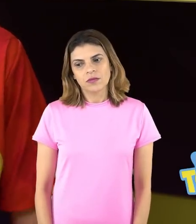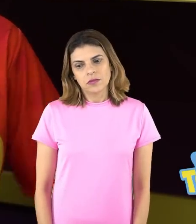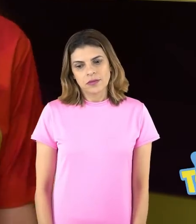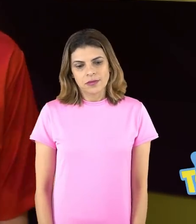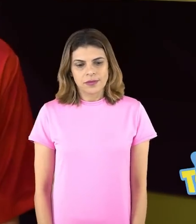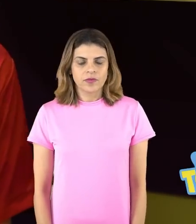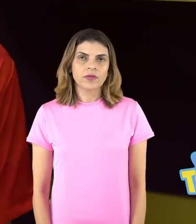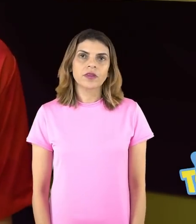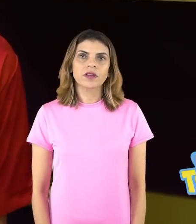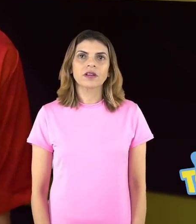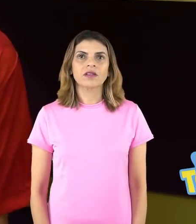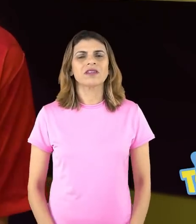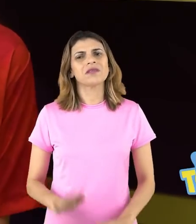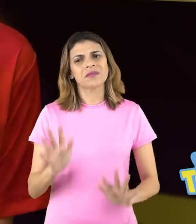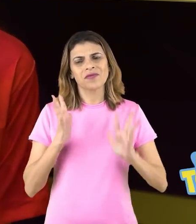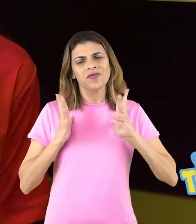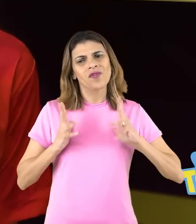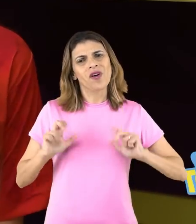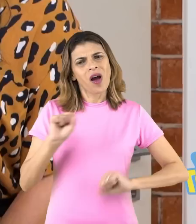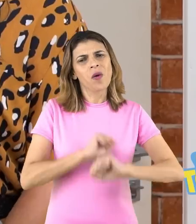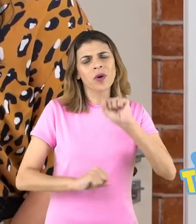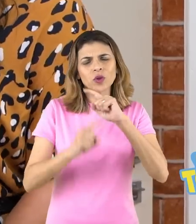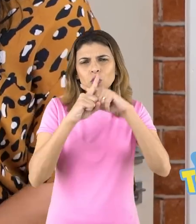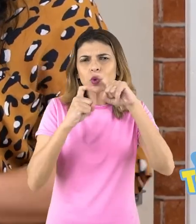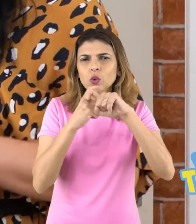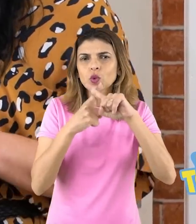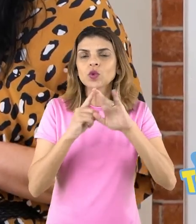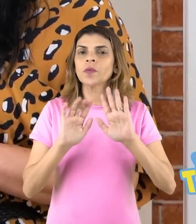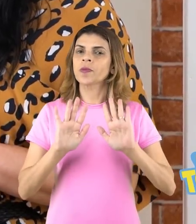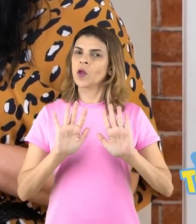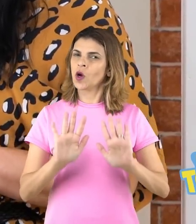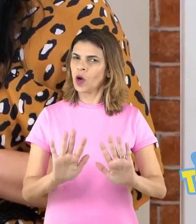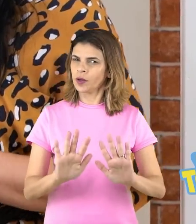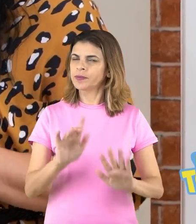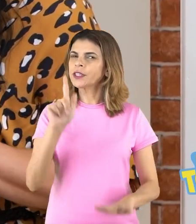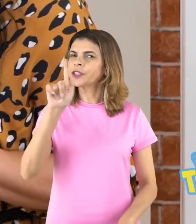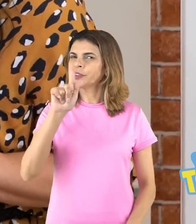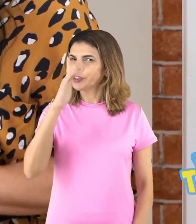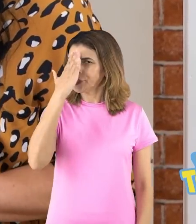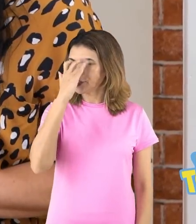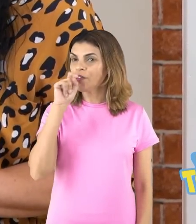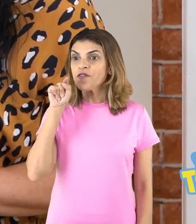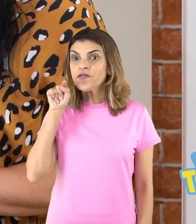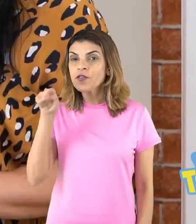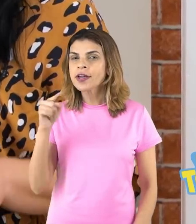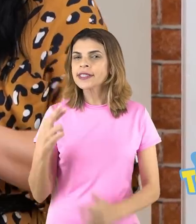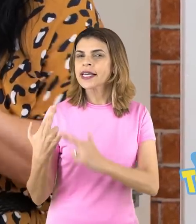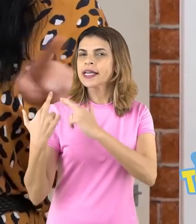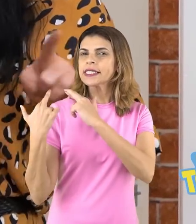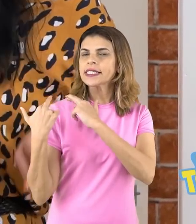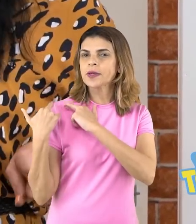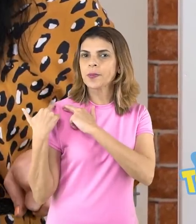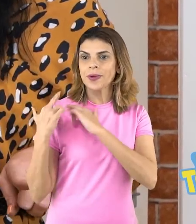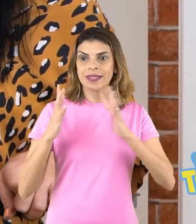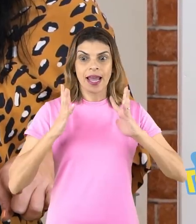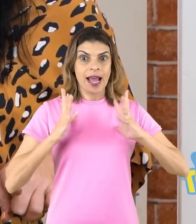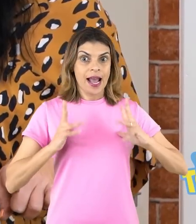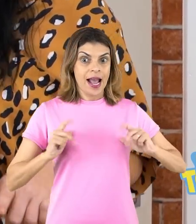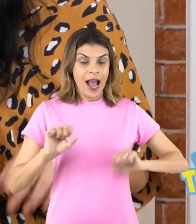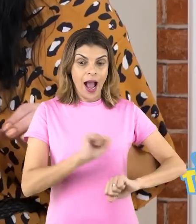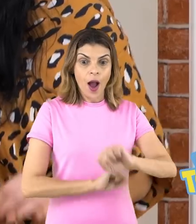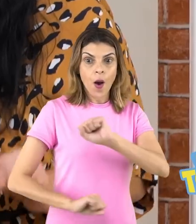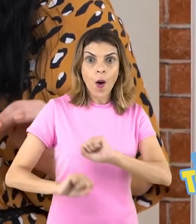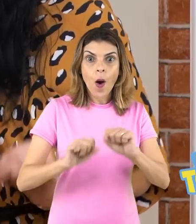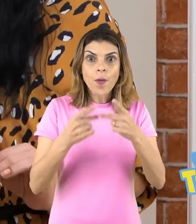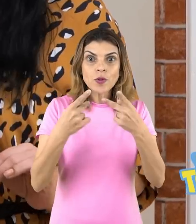mas eu ia arrumar tudo mainha eu juro Olha só Gi era a sua responsabilidade arrumar a sua bagunça